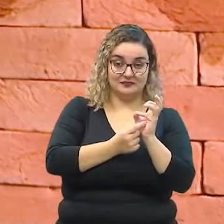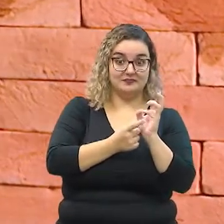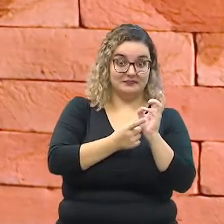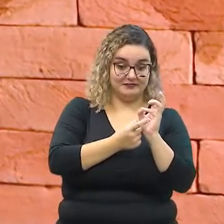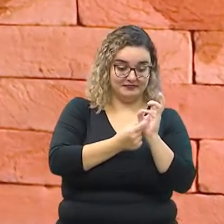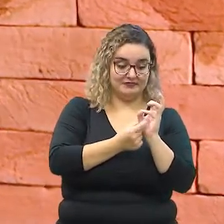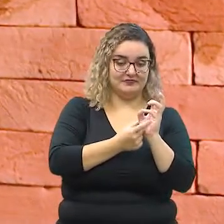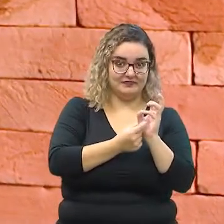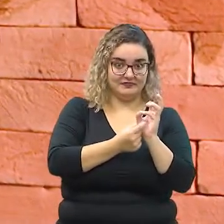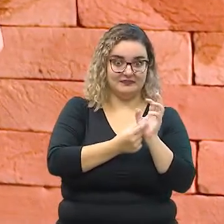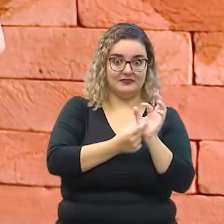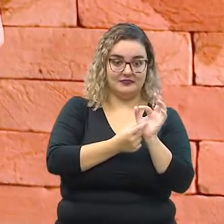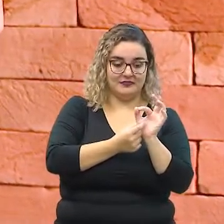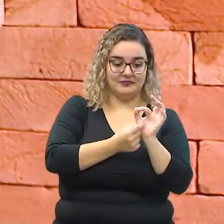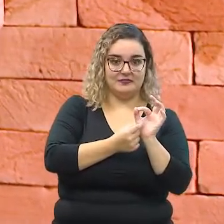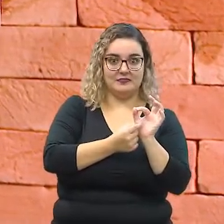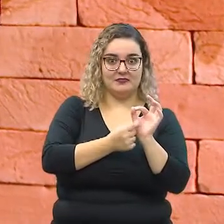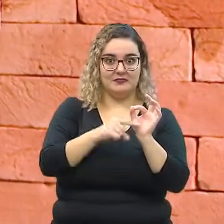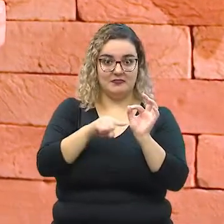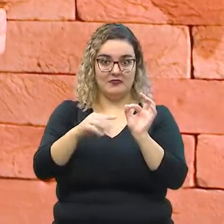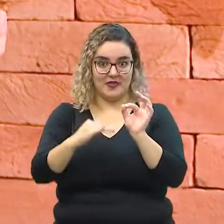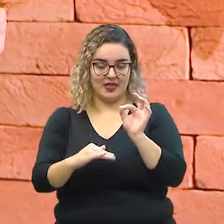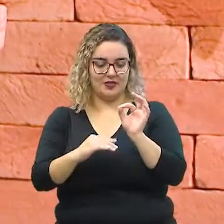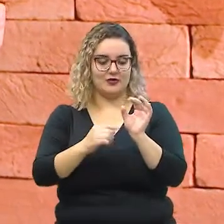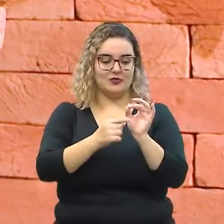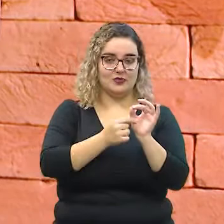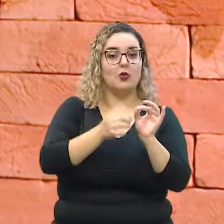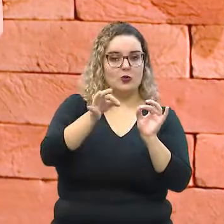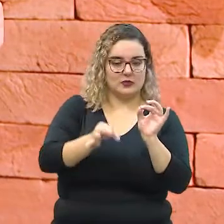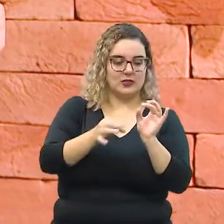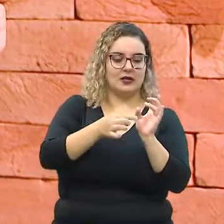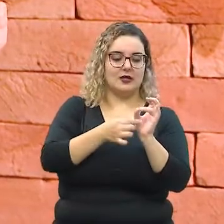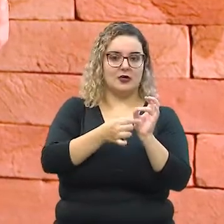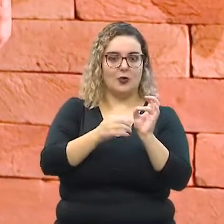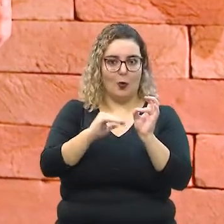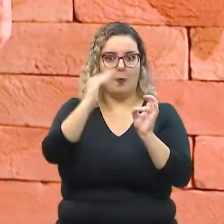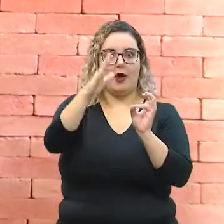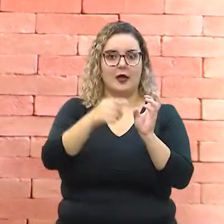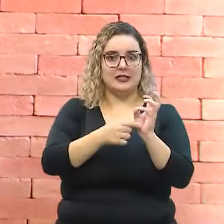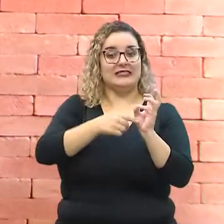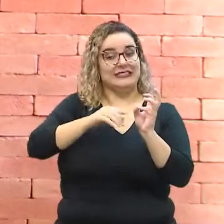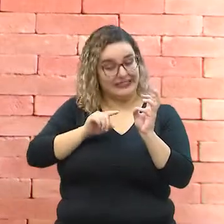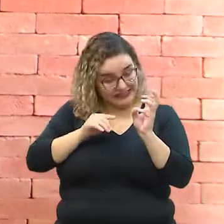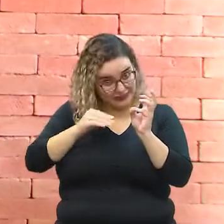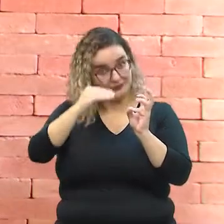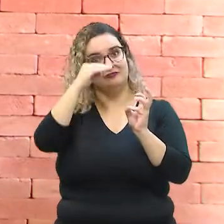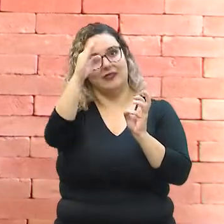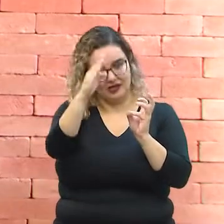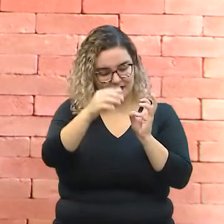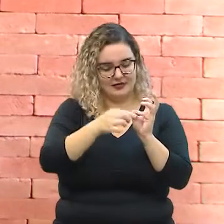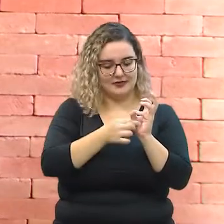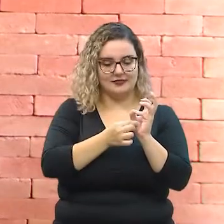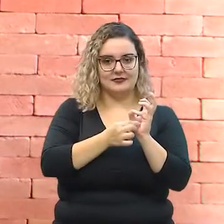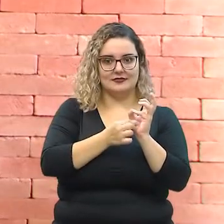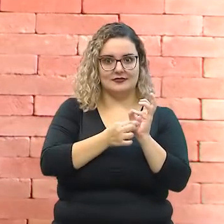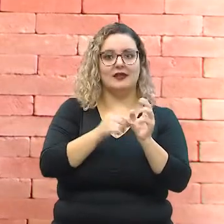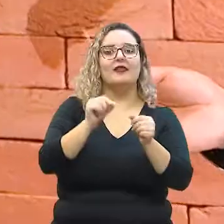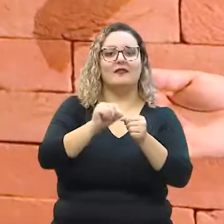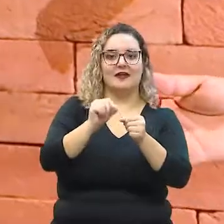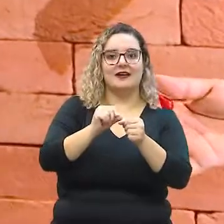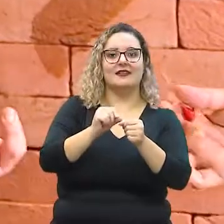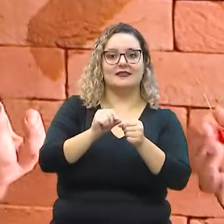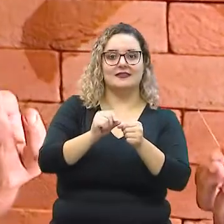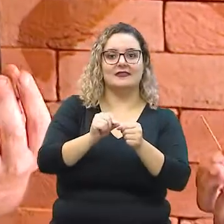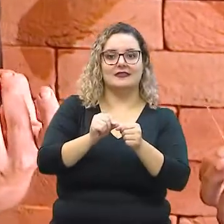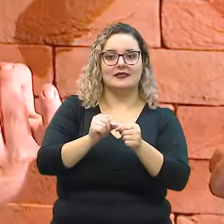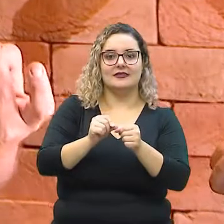Então, ponto menos, ponto mais e bem passado. Faça em casa. Eu fiz E aí, aqui com